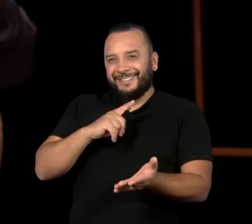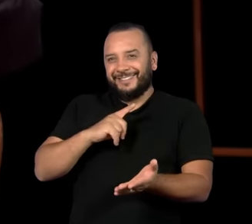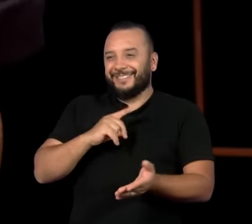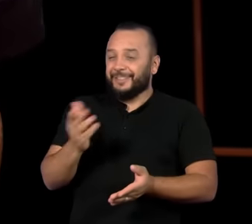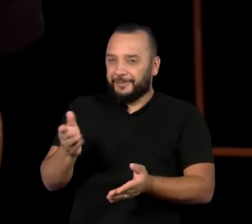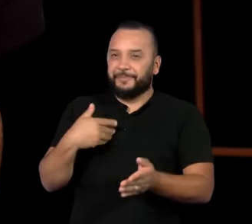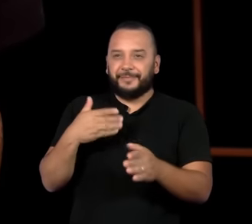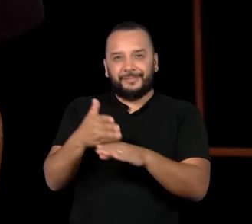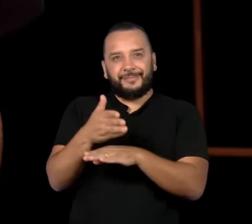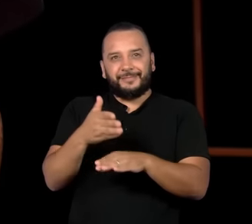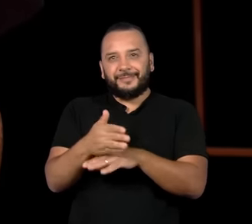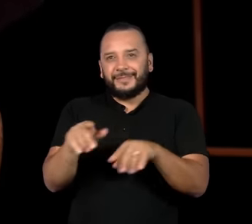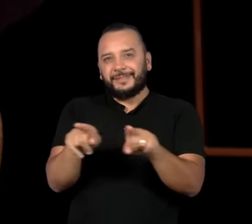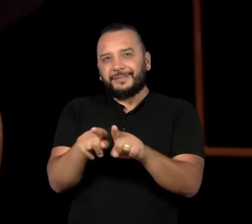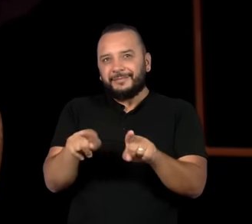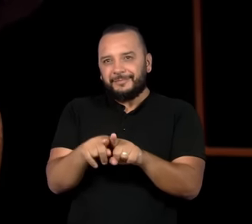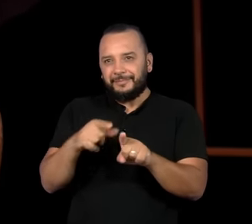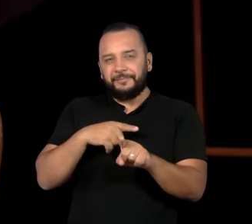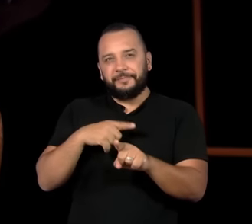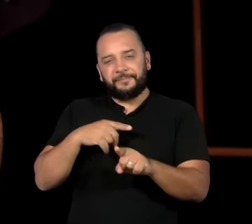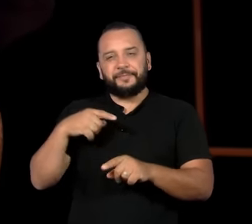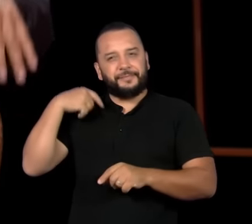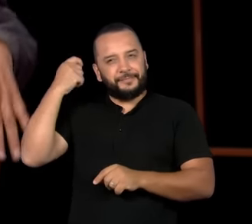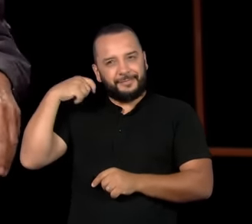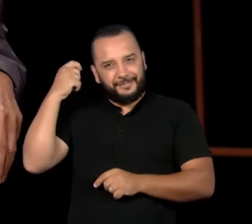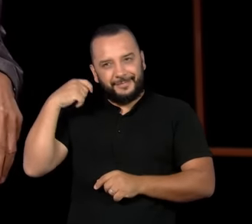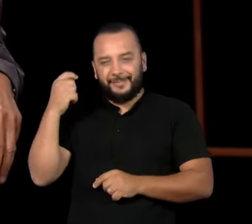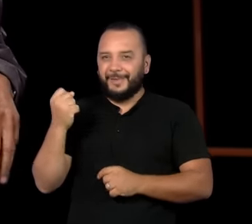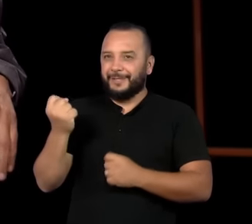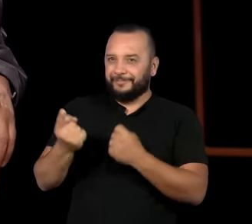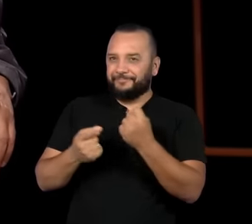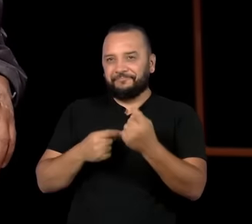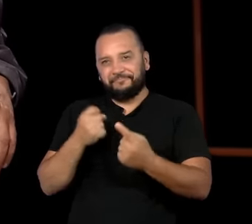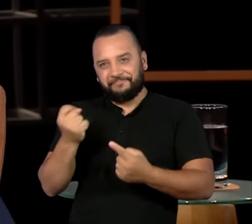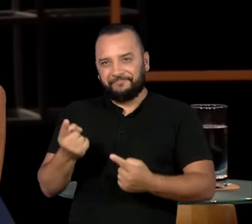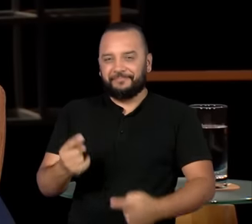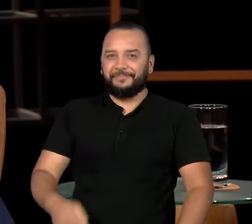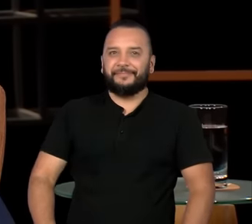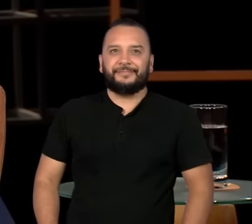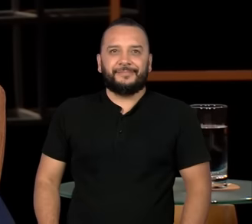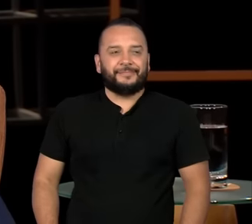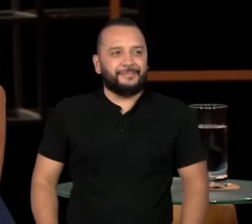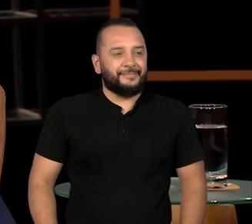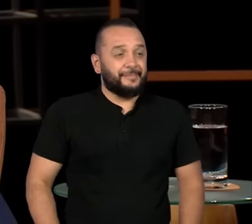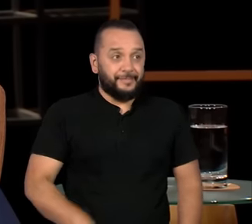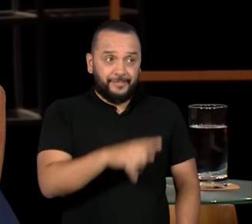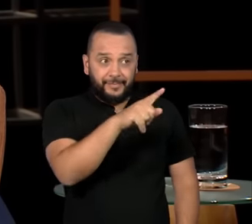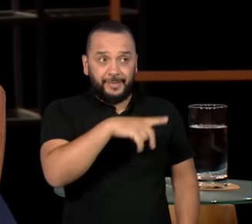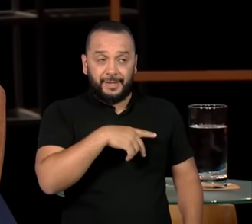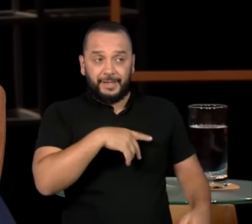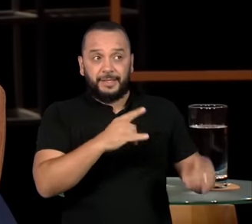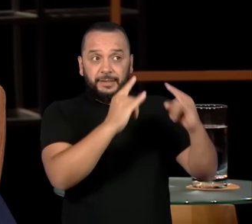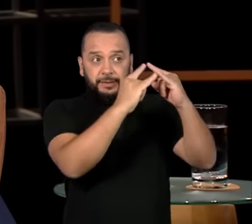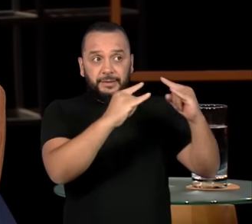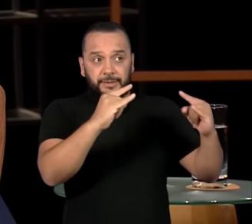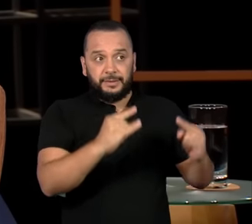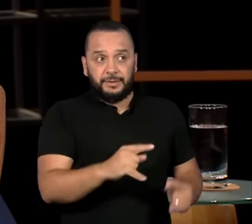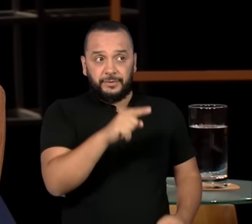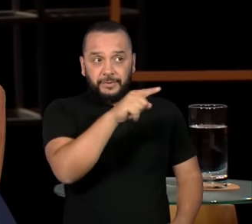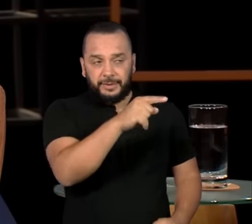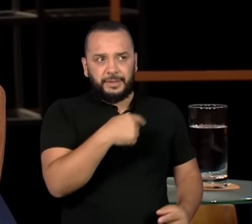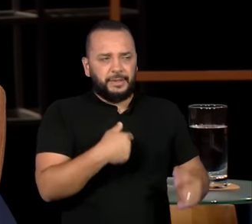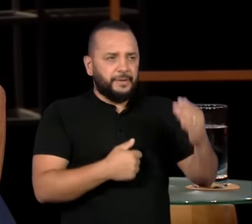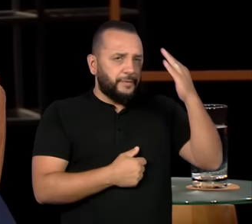Mas ela participava, fazia um papelzinho num drama, numa coisa assim. Agora, além do circo, você fazia sucesso